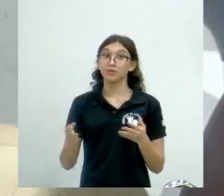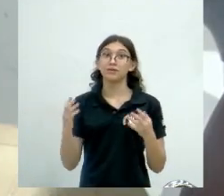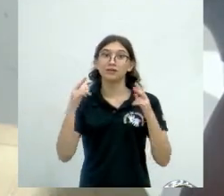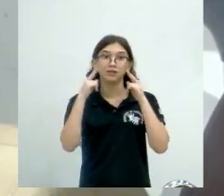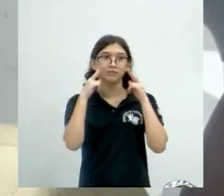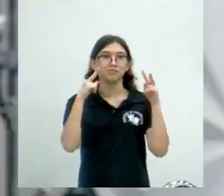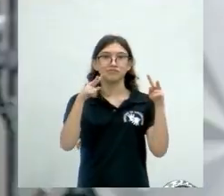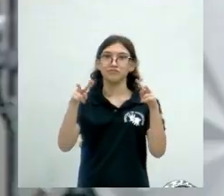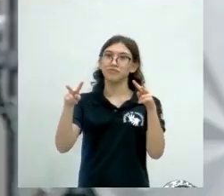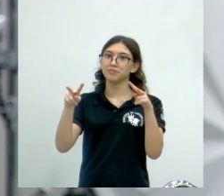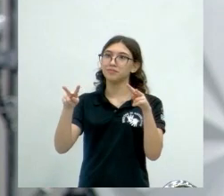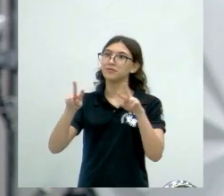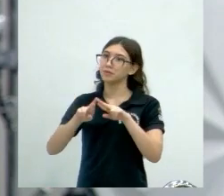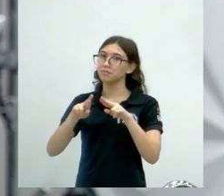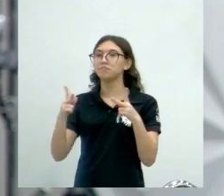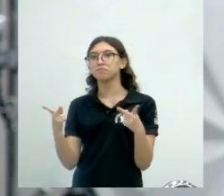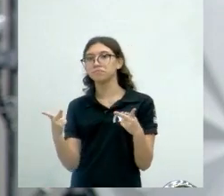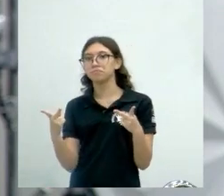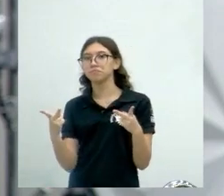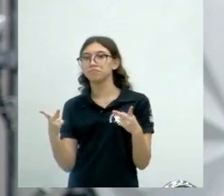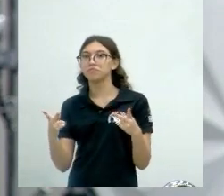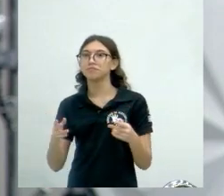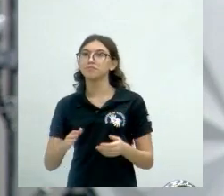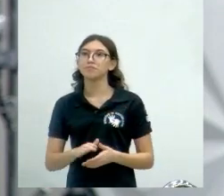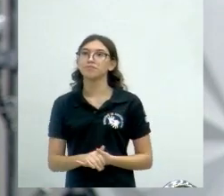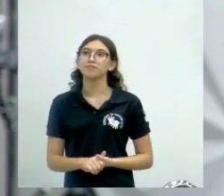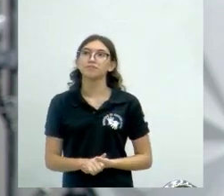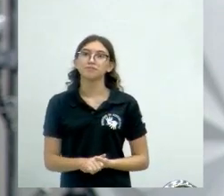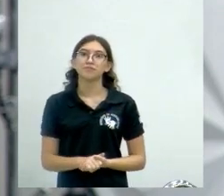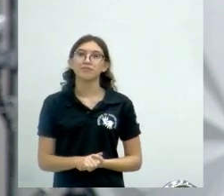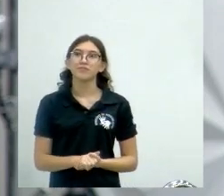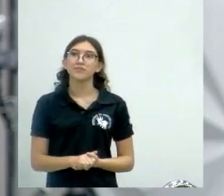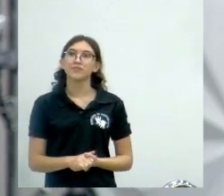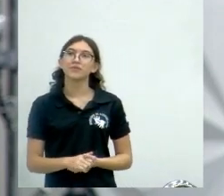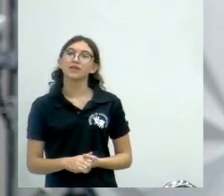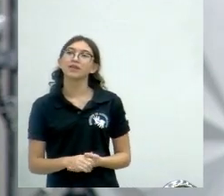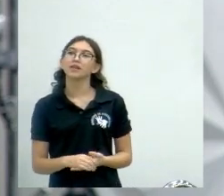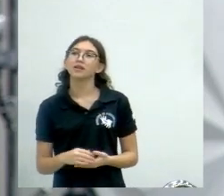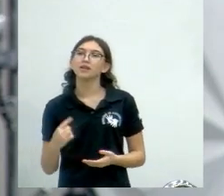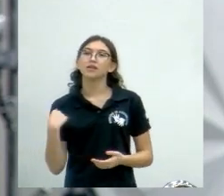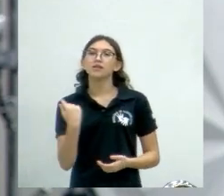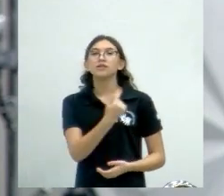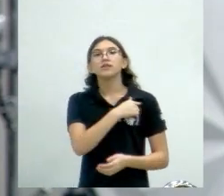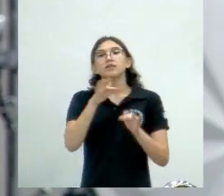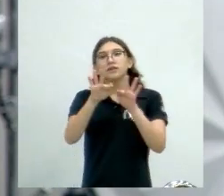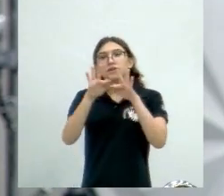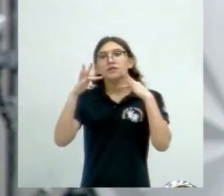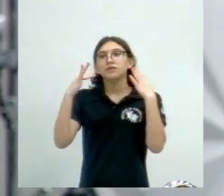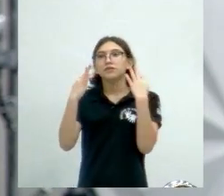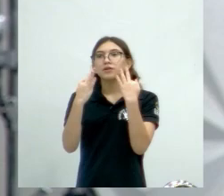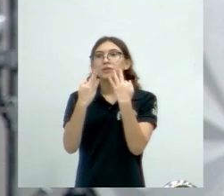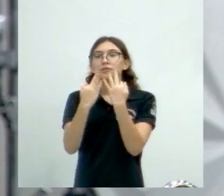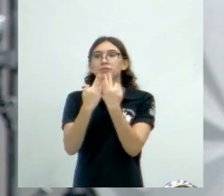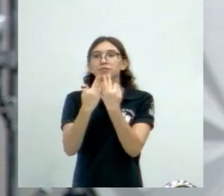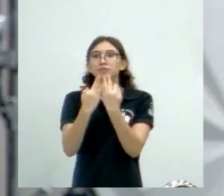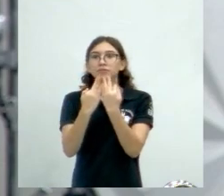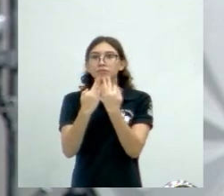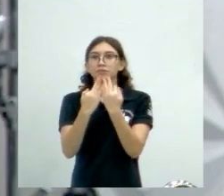Zara? Mas nossas famílias, né, e Zara tem família daqui, sabe exatamente o que era essa questão da